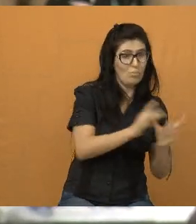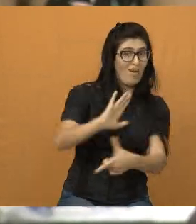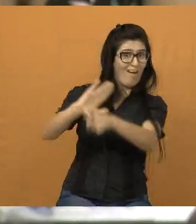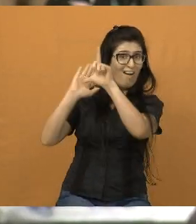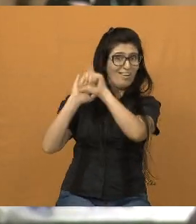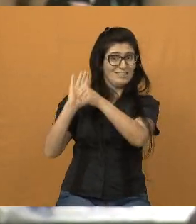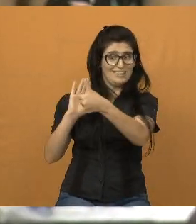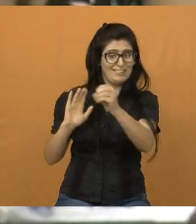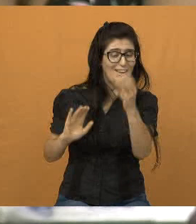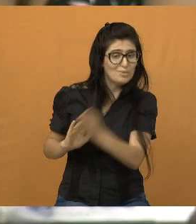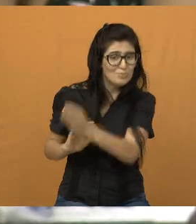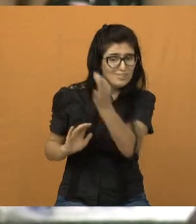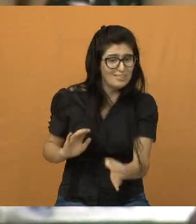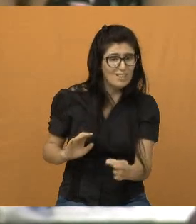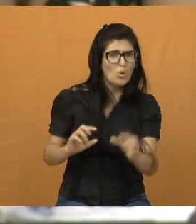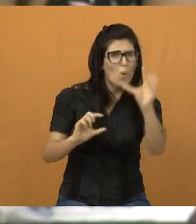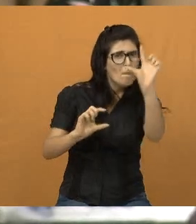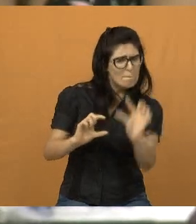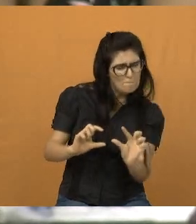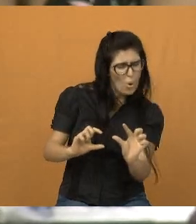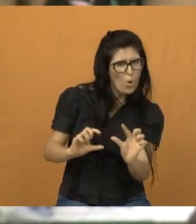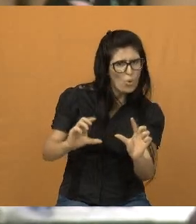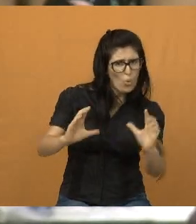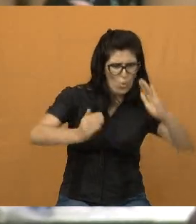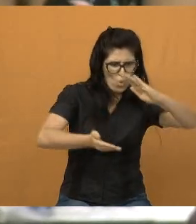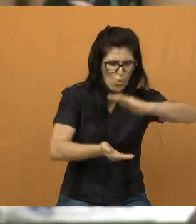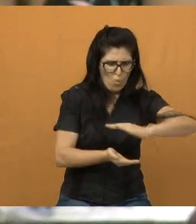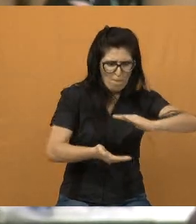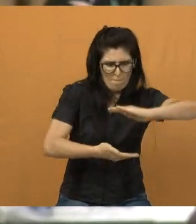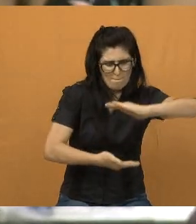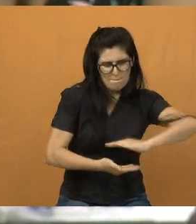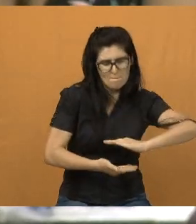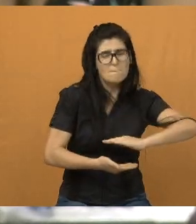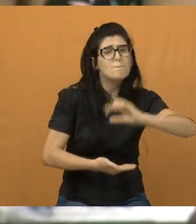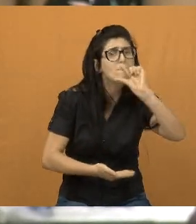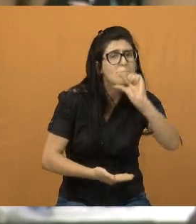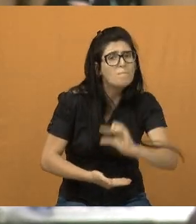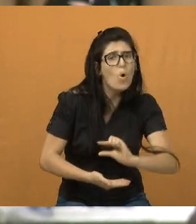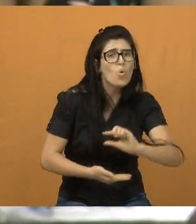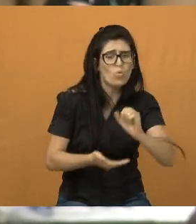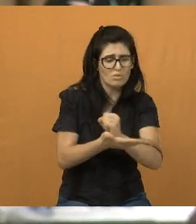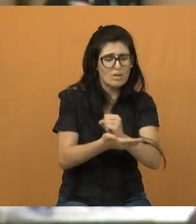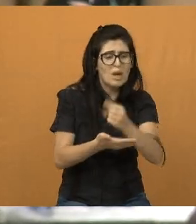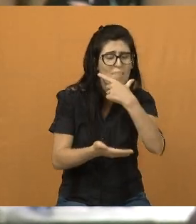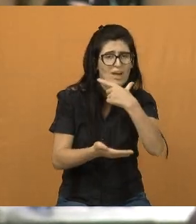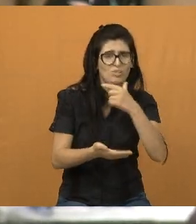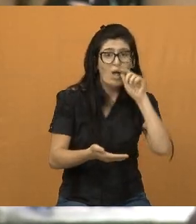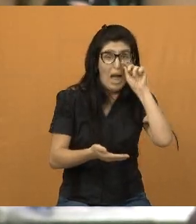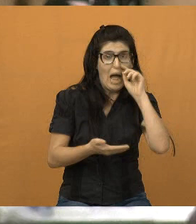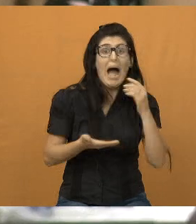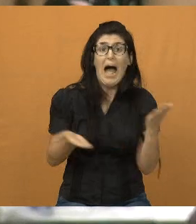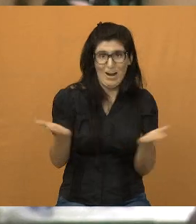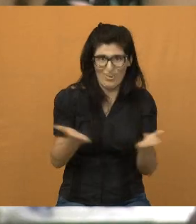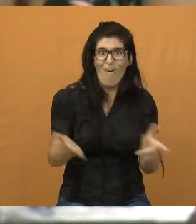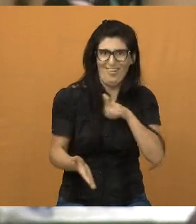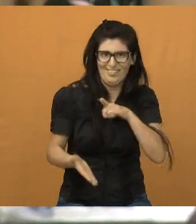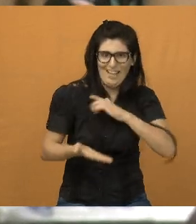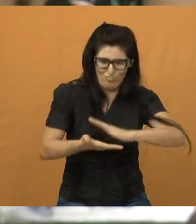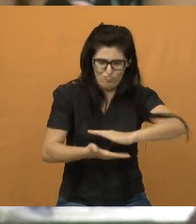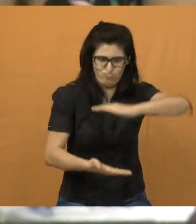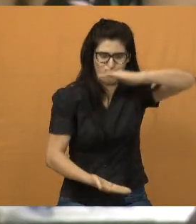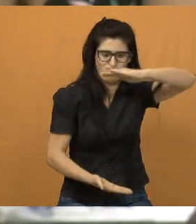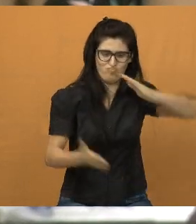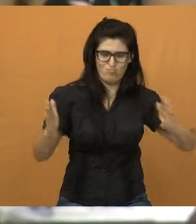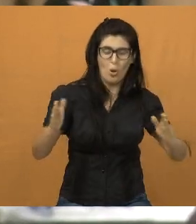né? Manter esse quadro financeiro equilibrado até o final do ano não foi fácil, porque também não podia faltar